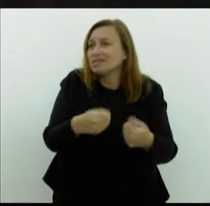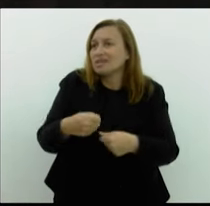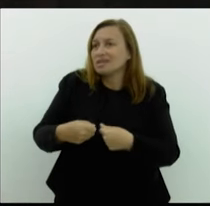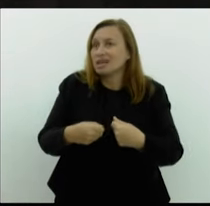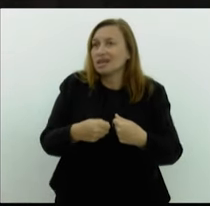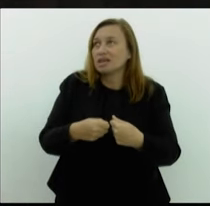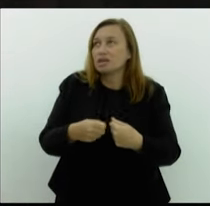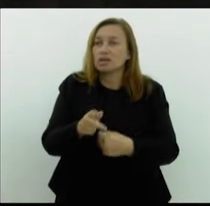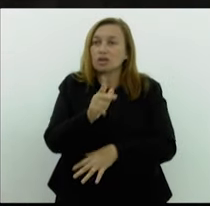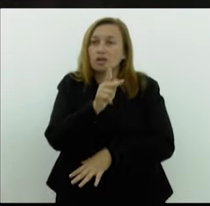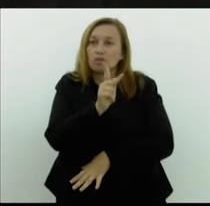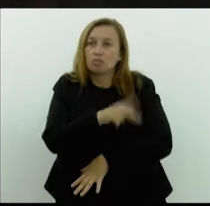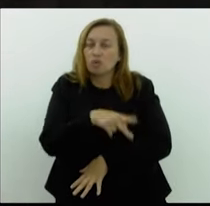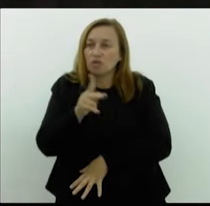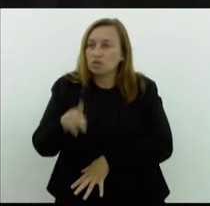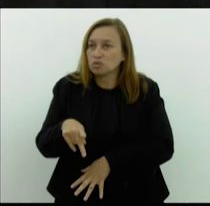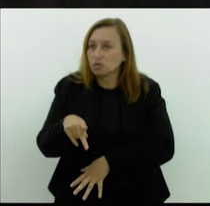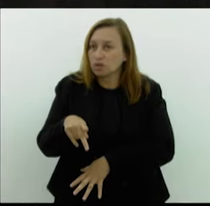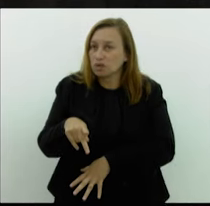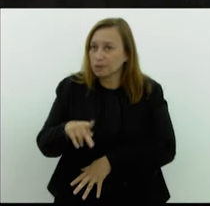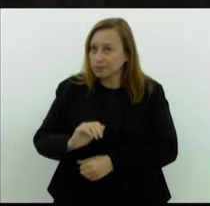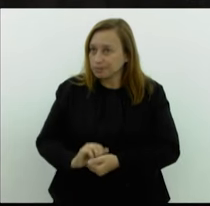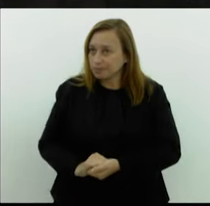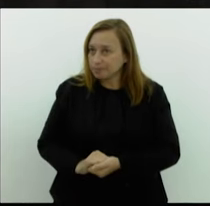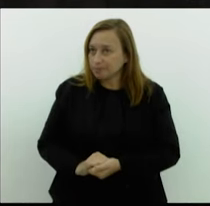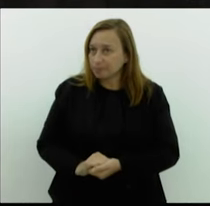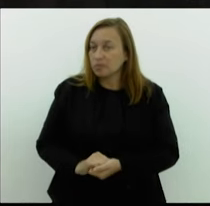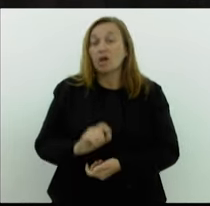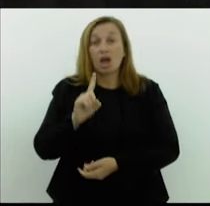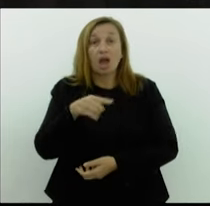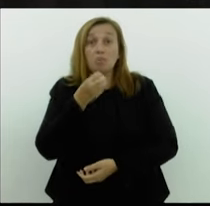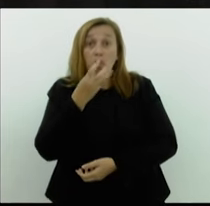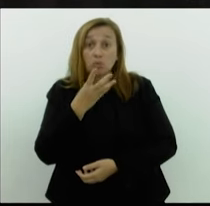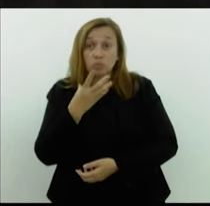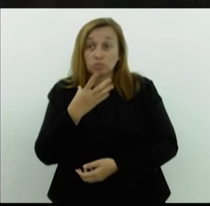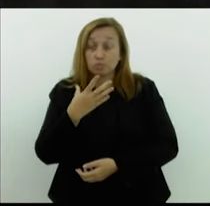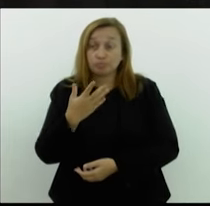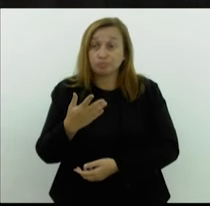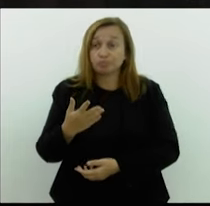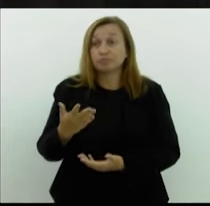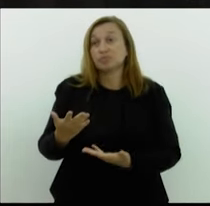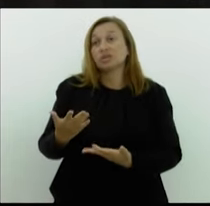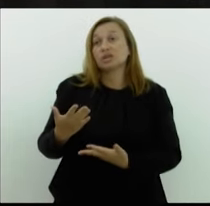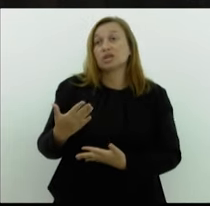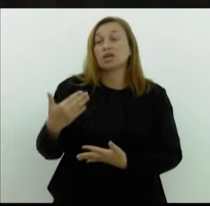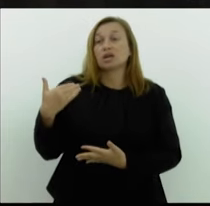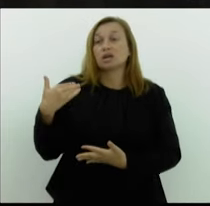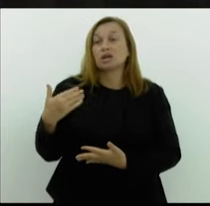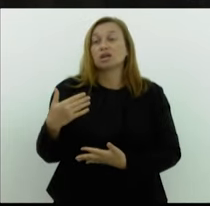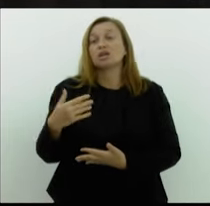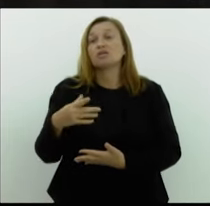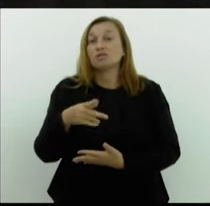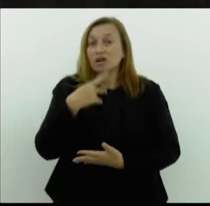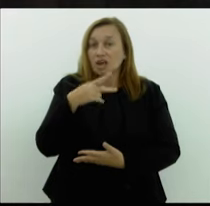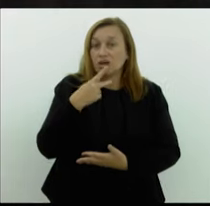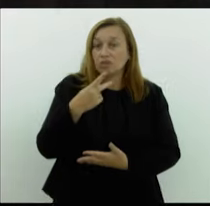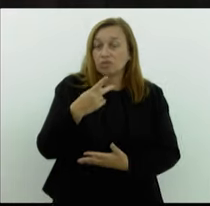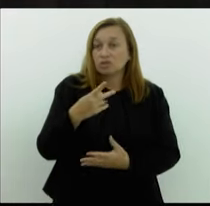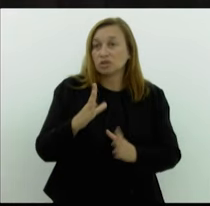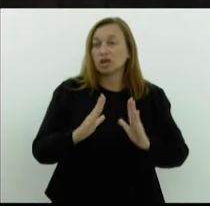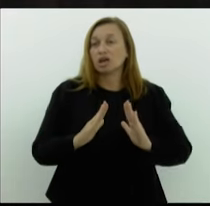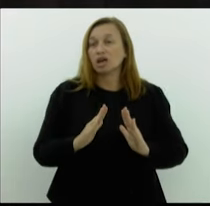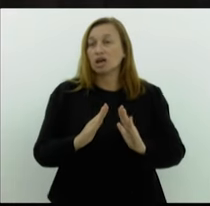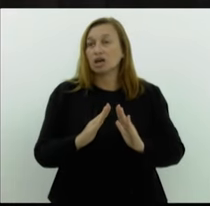professores pontualmente. Esse é o lado positivo. Citamos lá no Colégio de Líderes os